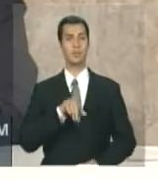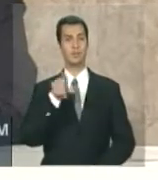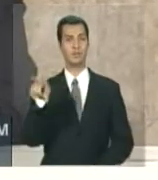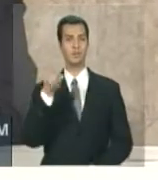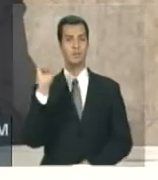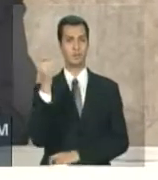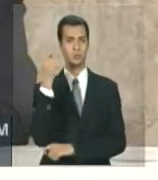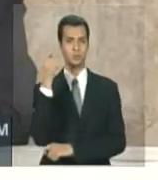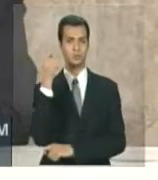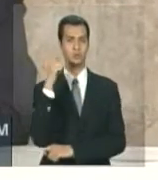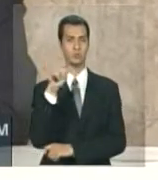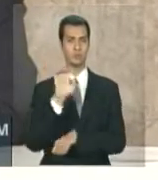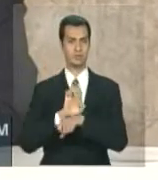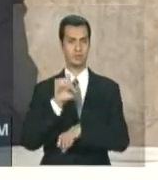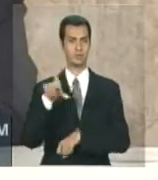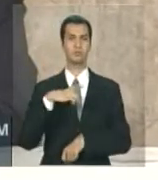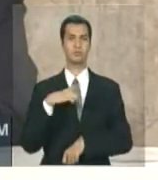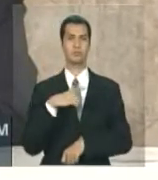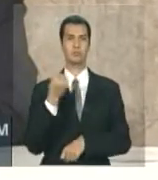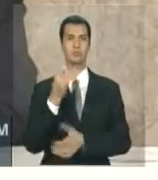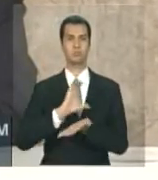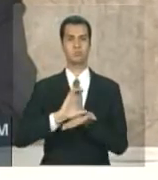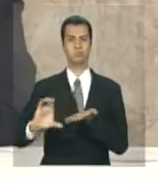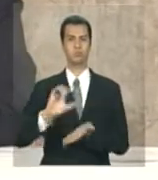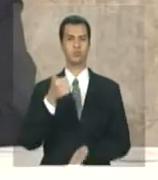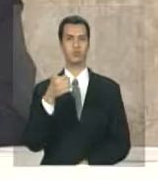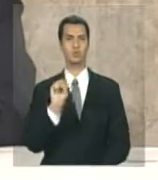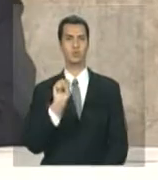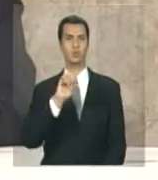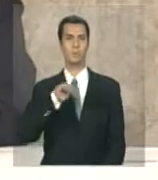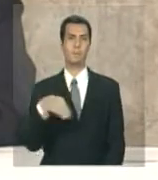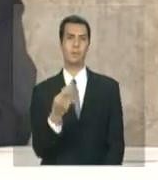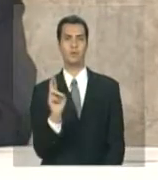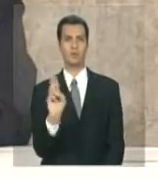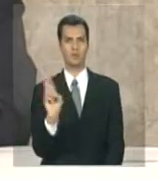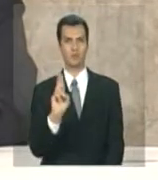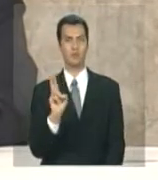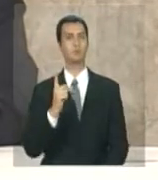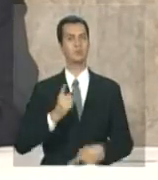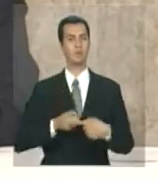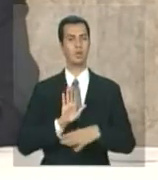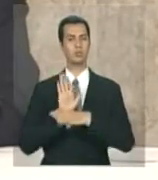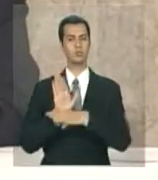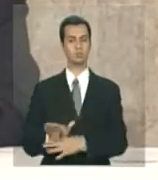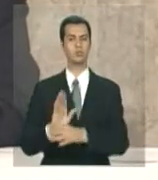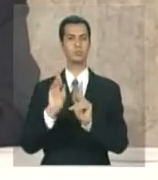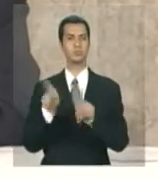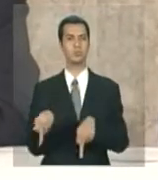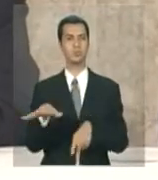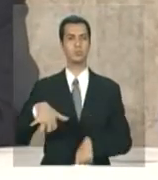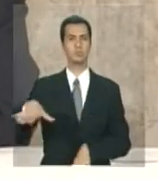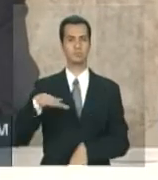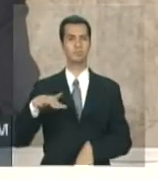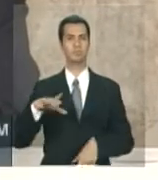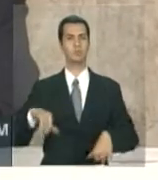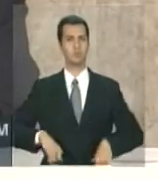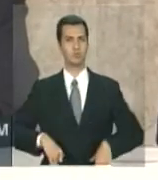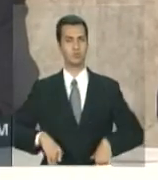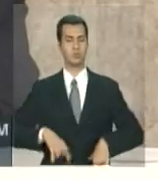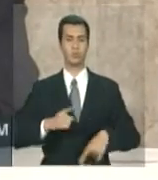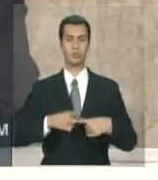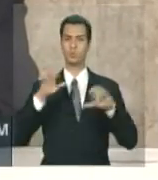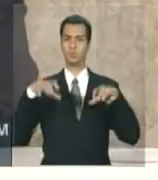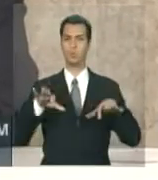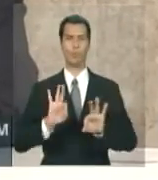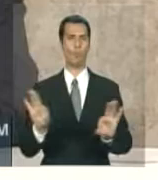ordem de 18 milhões de reais para socorro e assistência à população afetada por esse fenômeno da